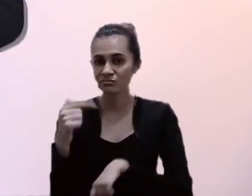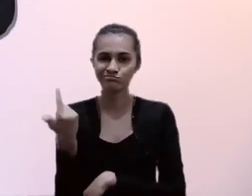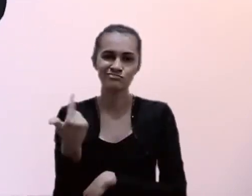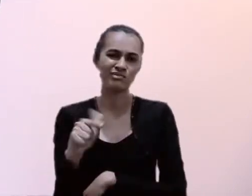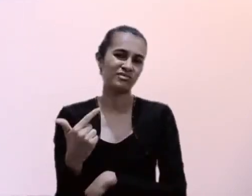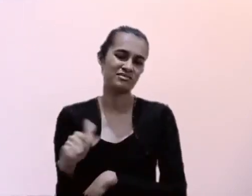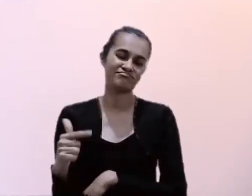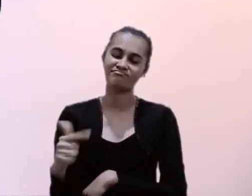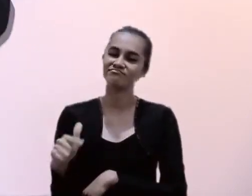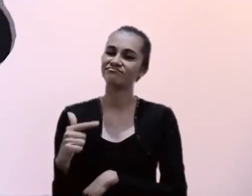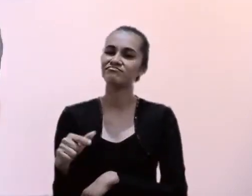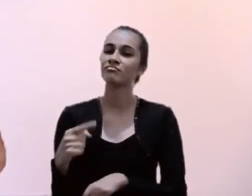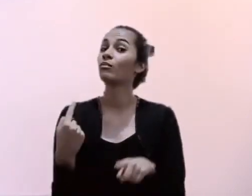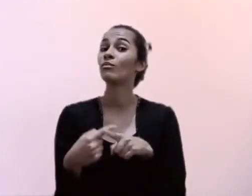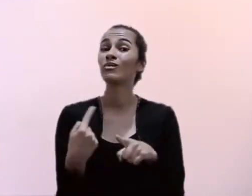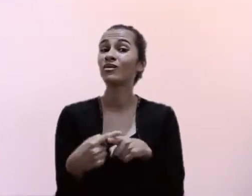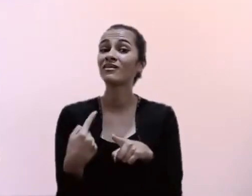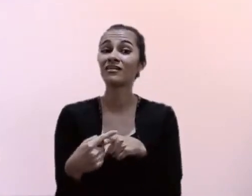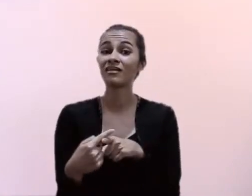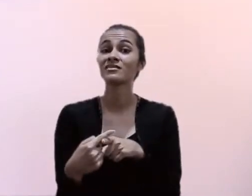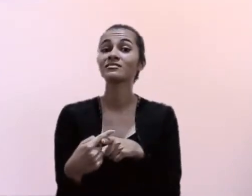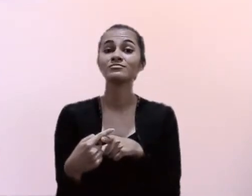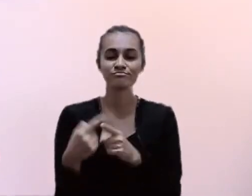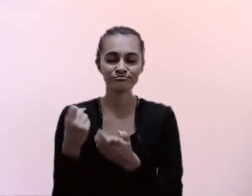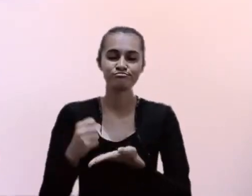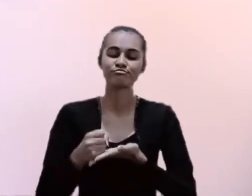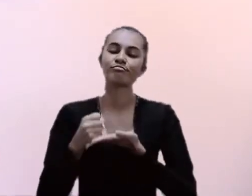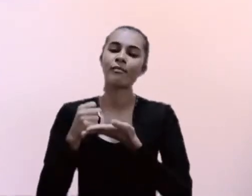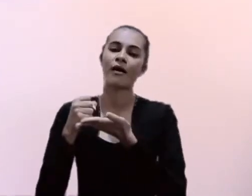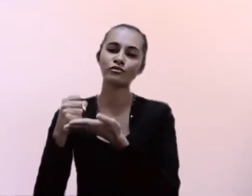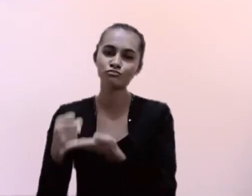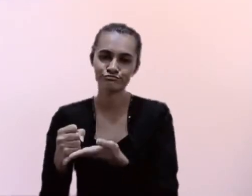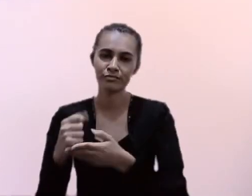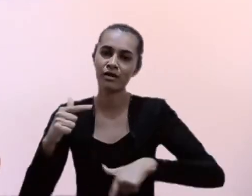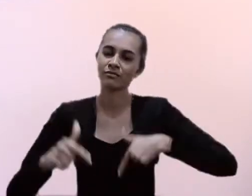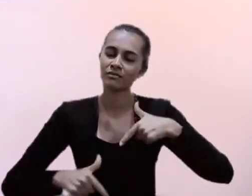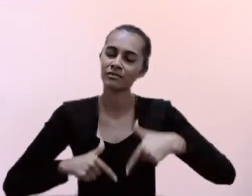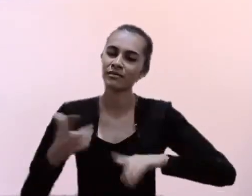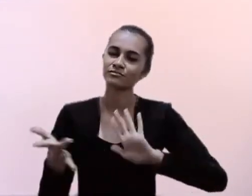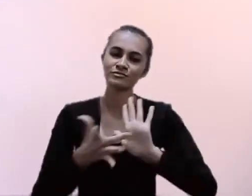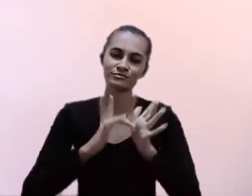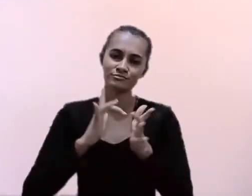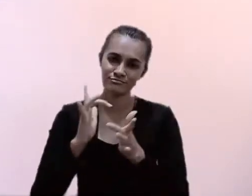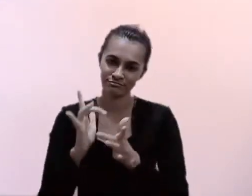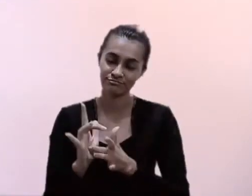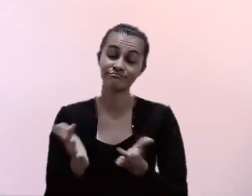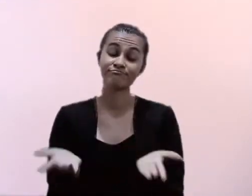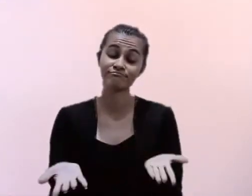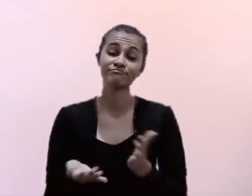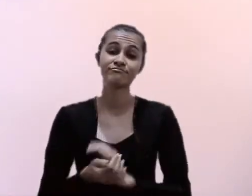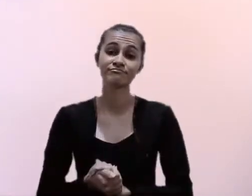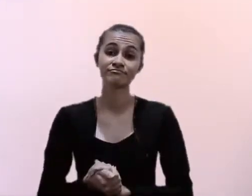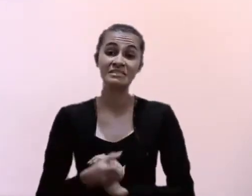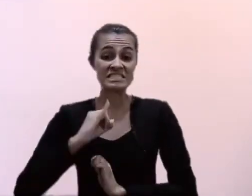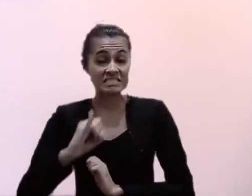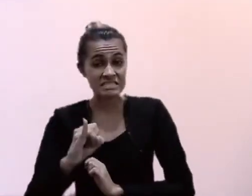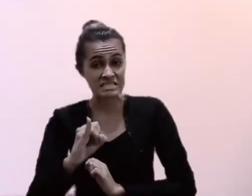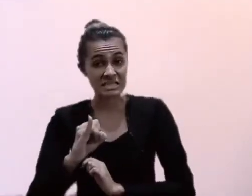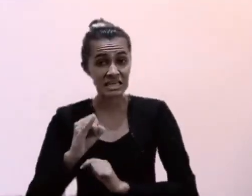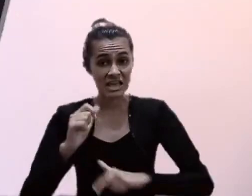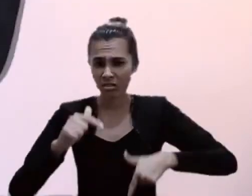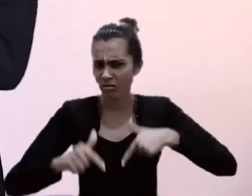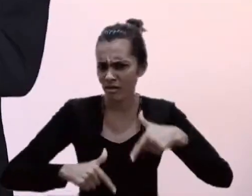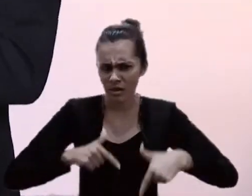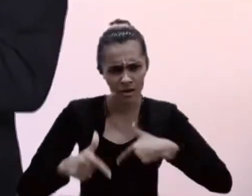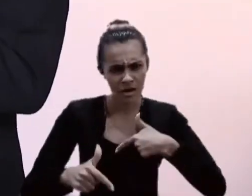sois colaboradores de Cristo. Percebe, irmão? Se não trabalhamos junto com Cristo, se não